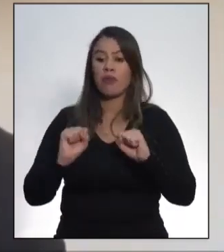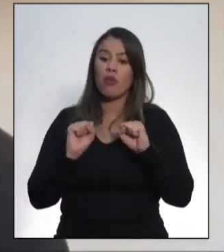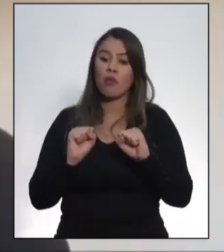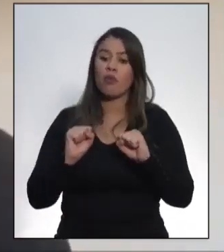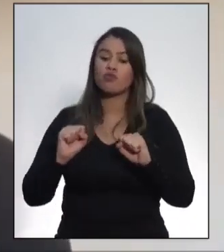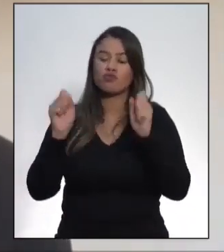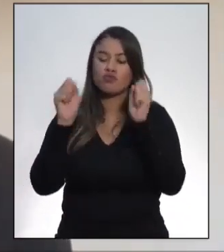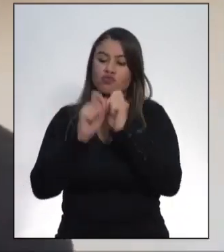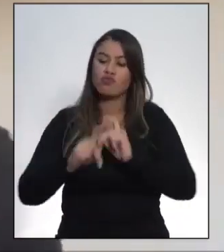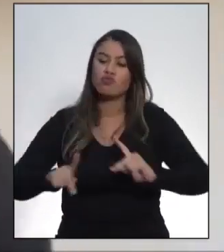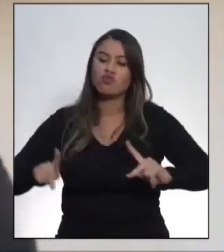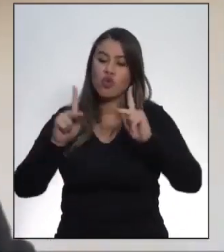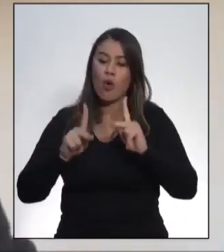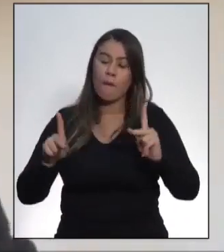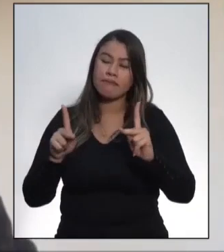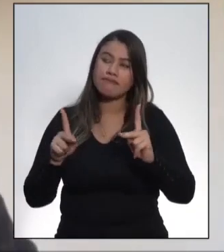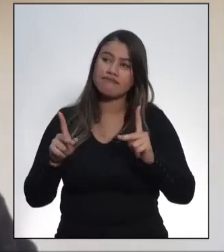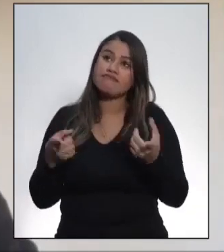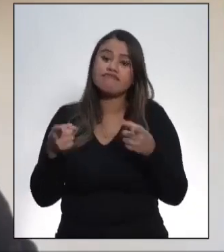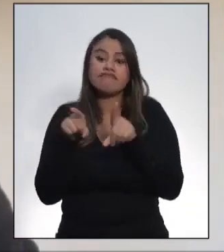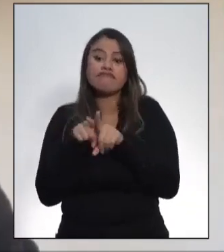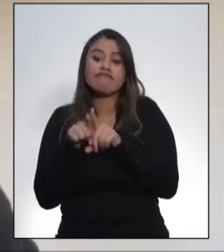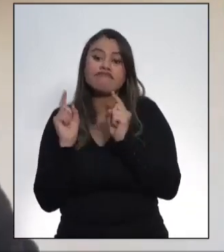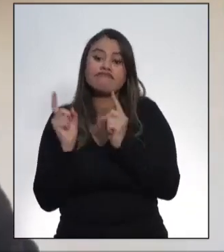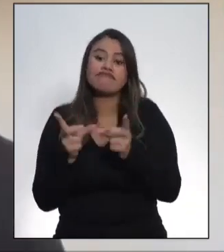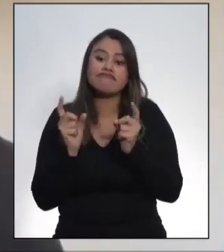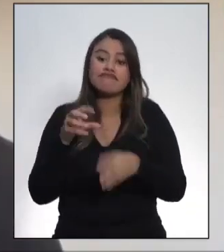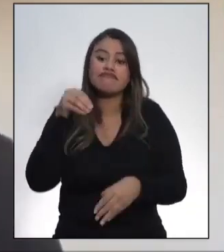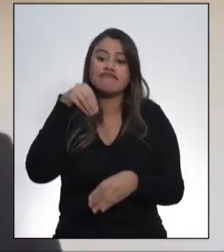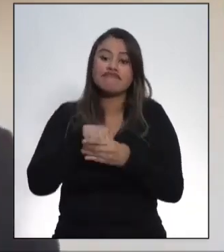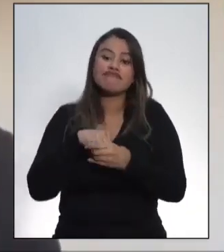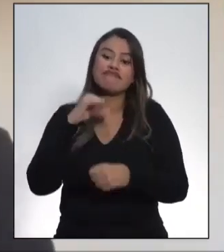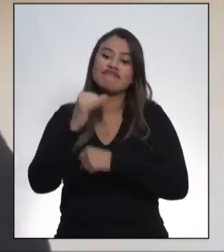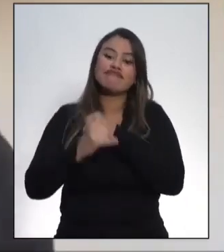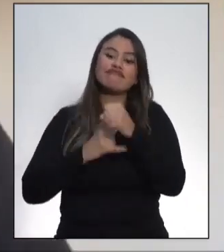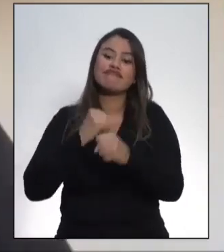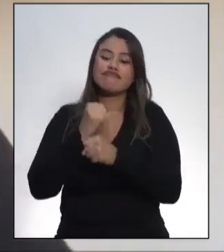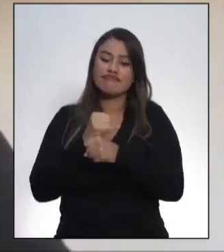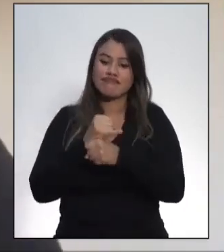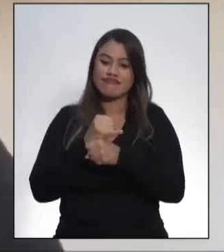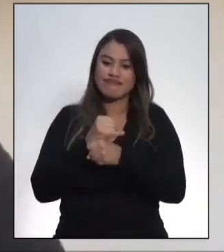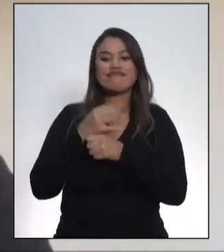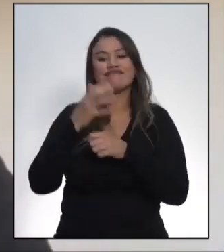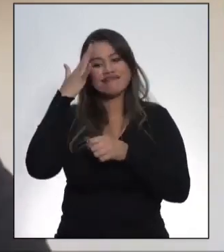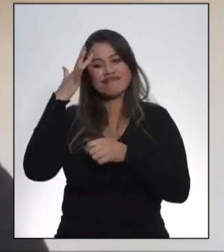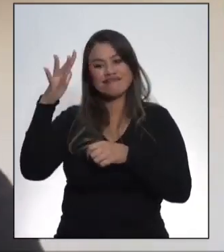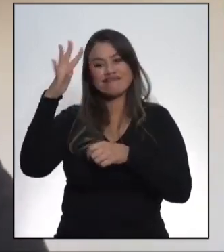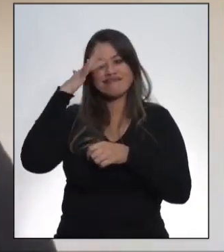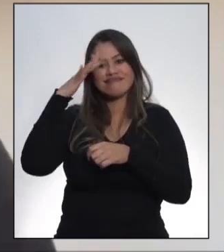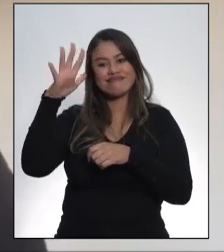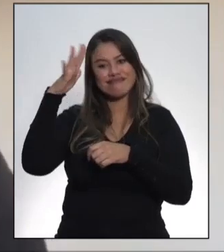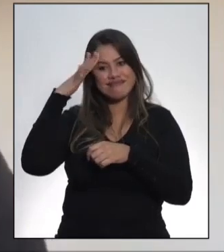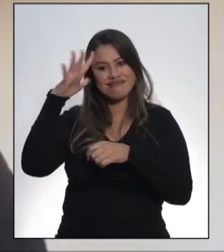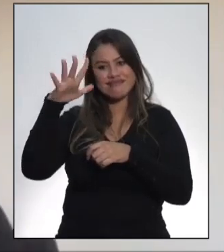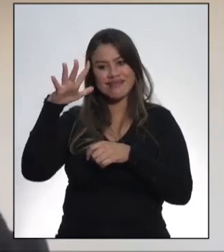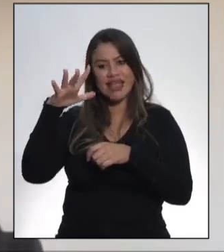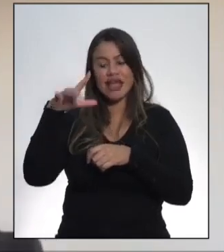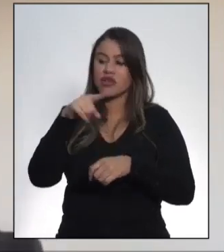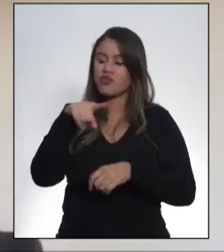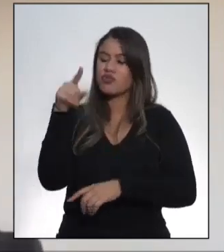o teu produto ou serviço pela internet. Onde? Você então vai pensar em quanto esse produto